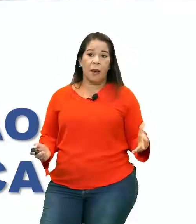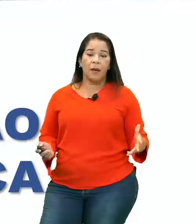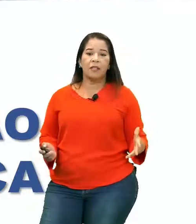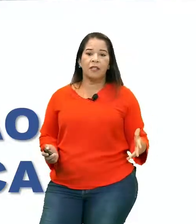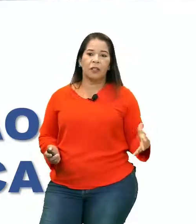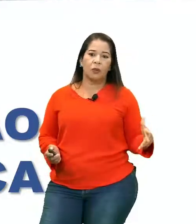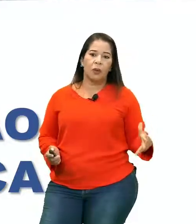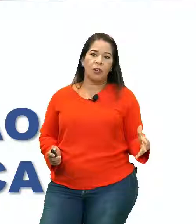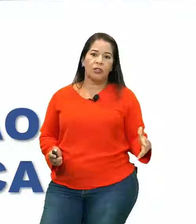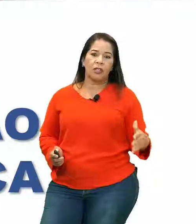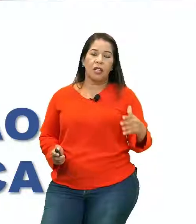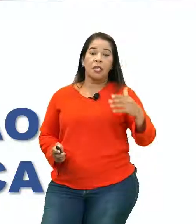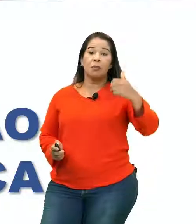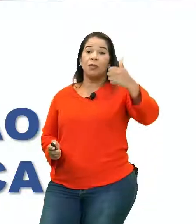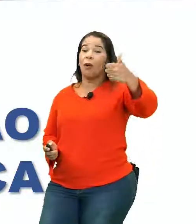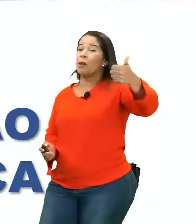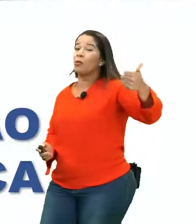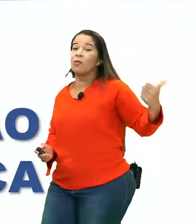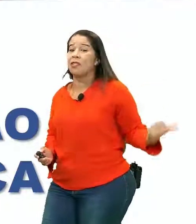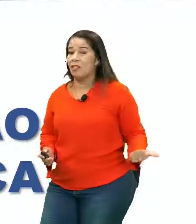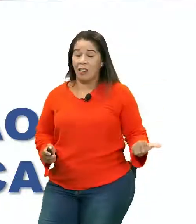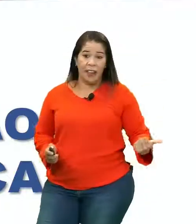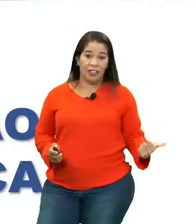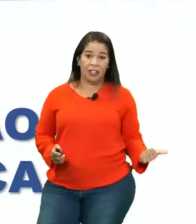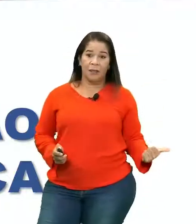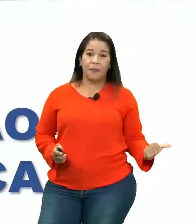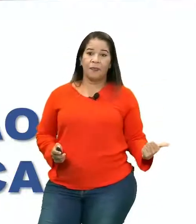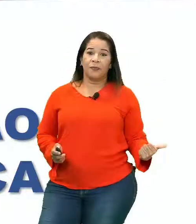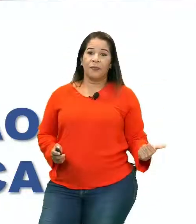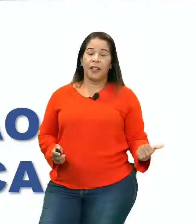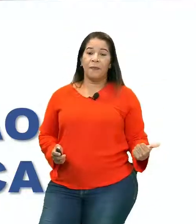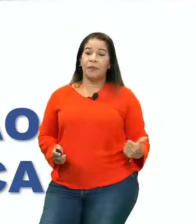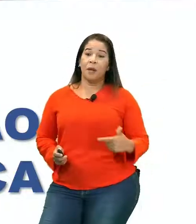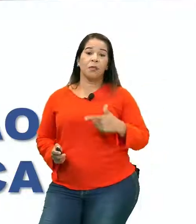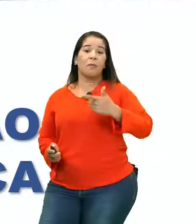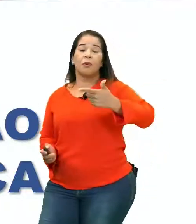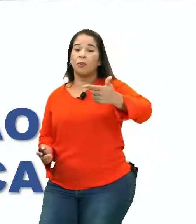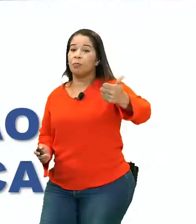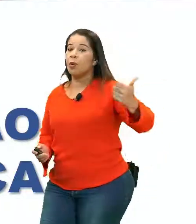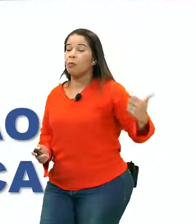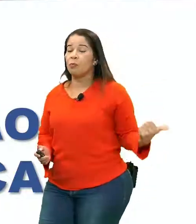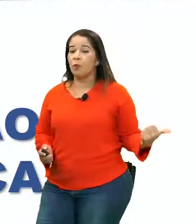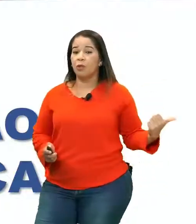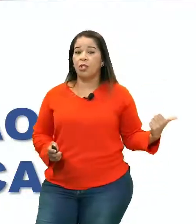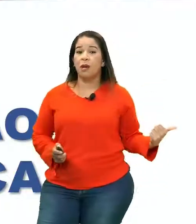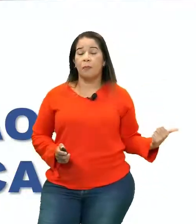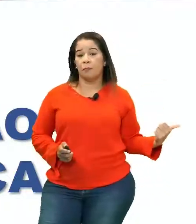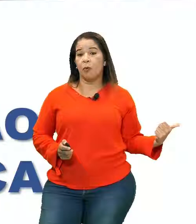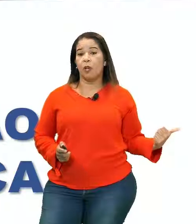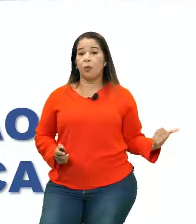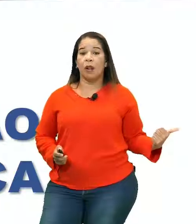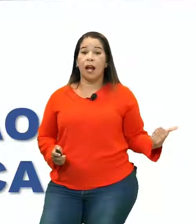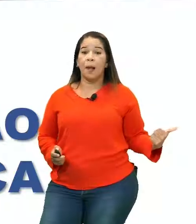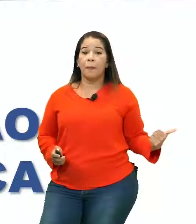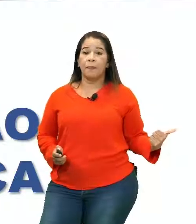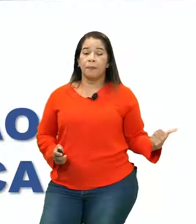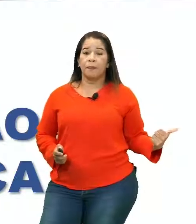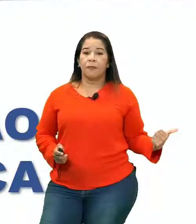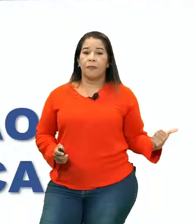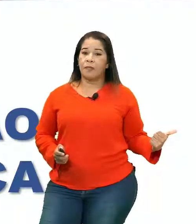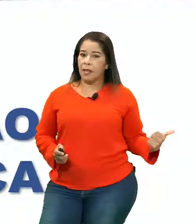nós temos ferramentas tecnológicas, temos informações da genética, né? Temos a biologia